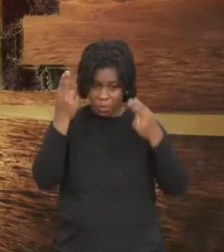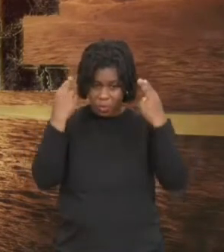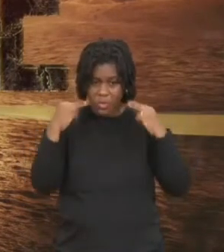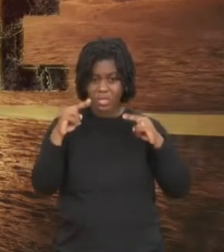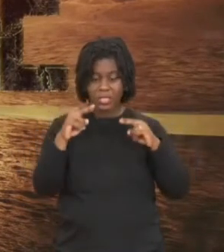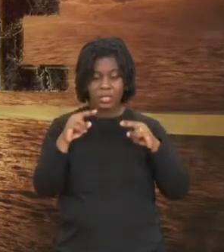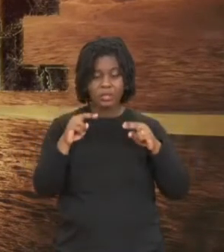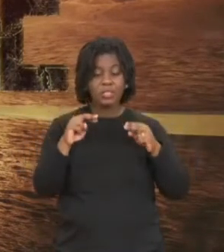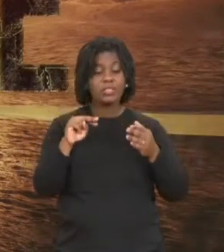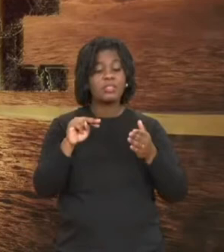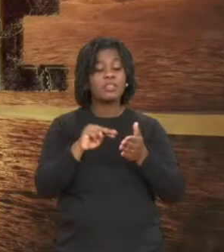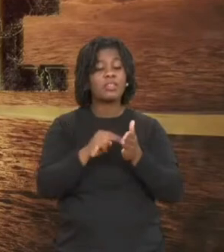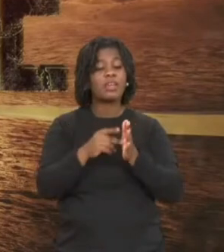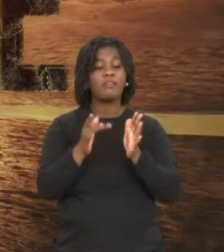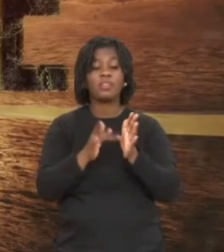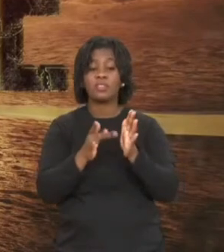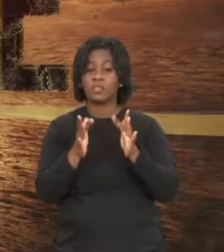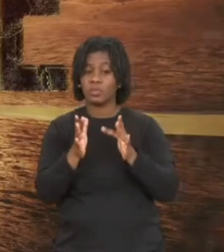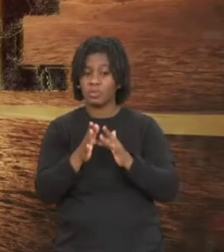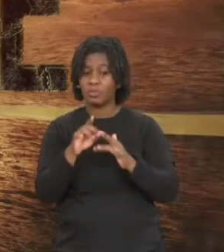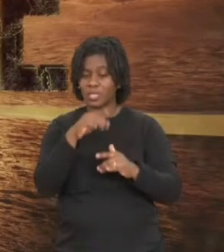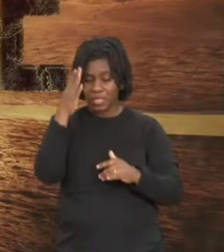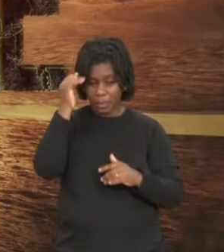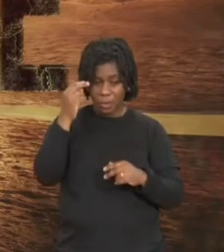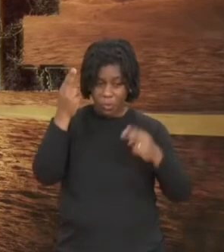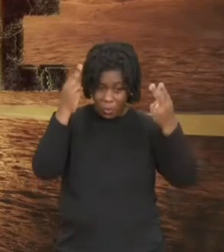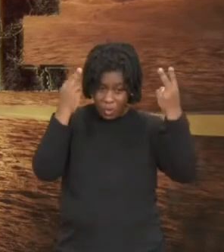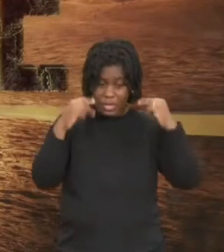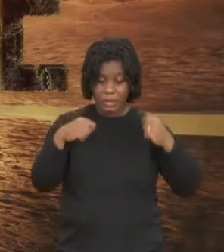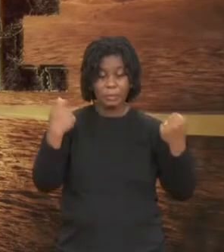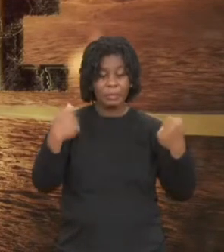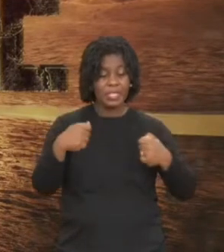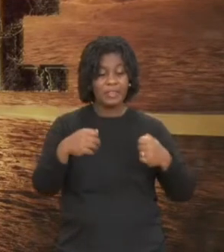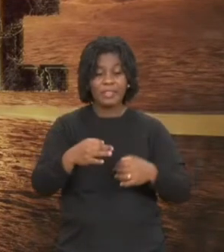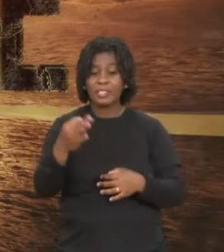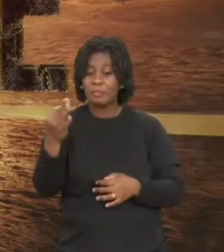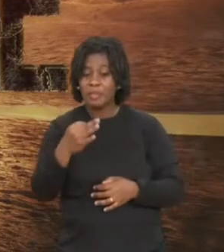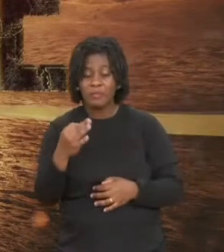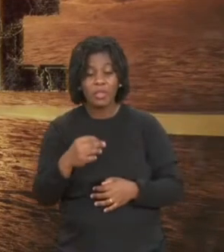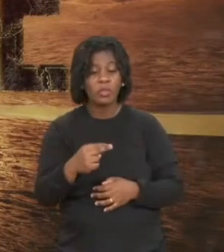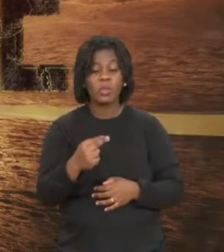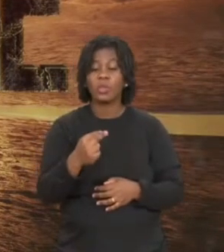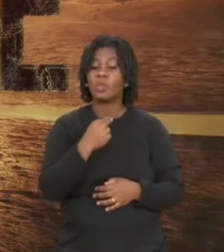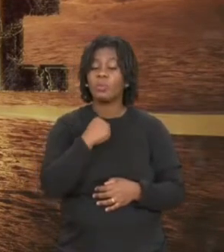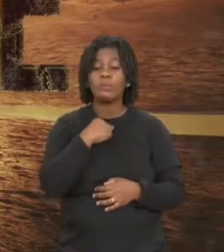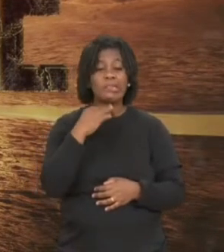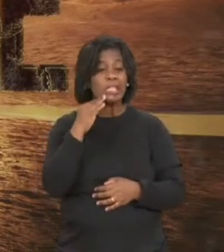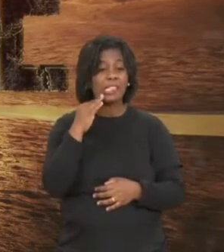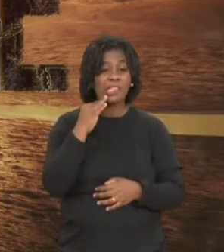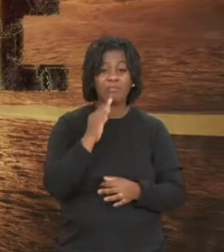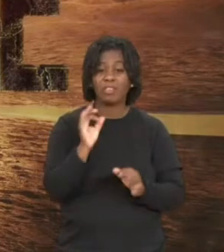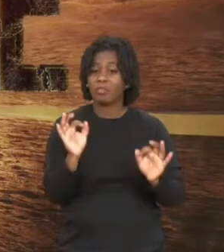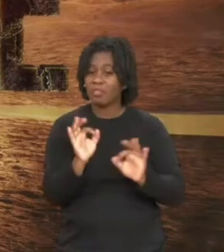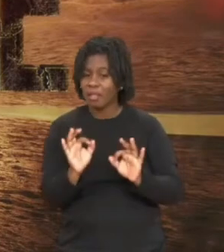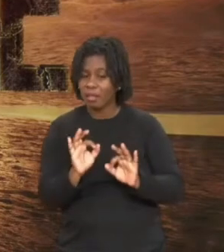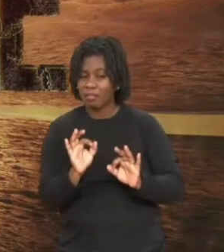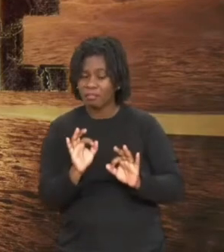Sabia que aquele cordeiro não podia ter uma mancha, não podia estar defeituoso?